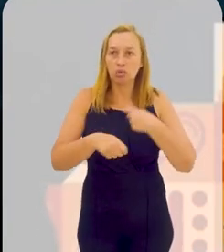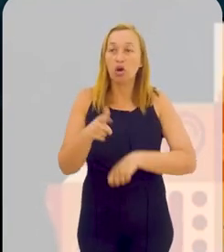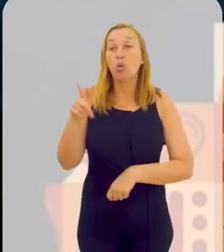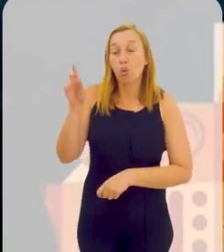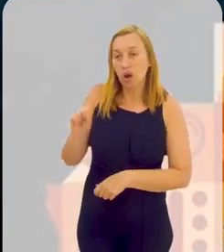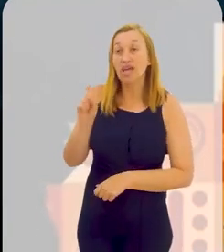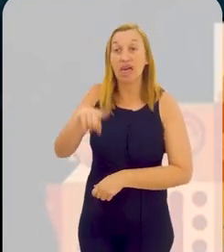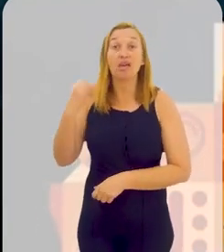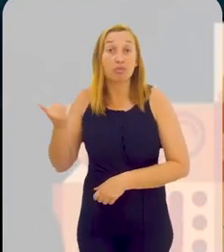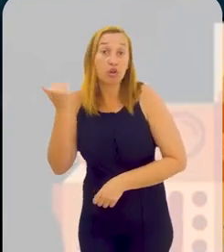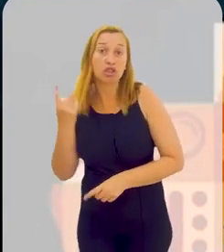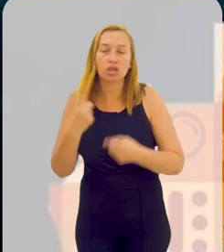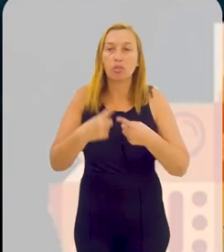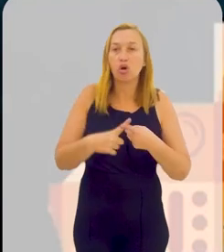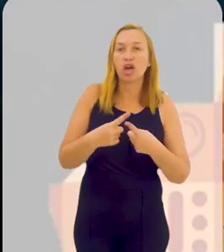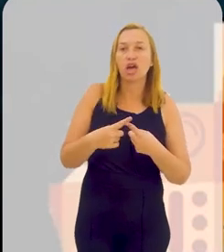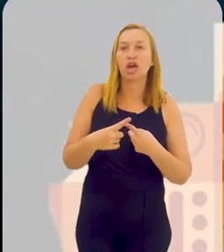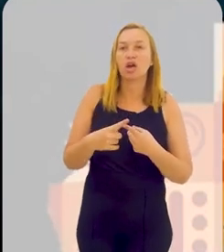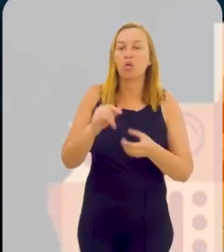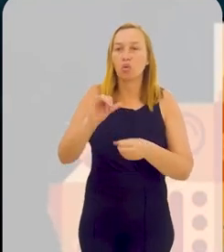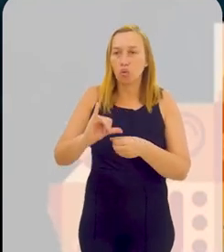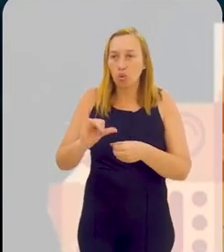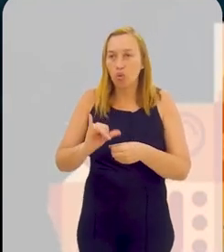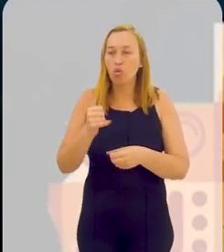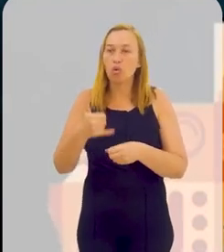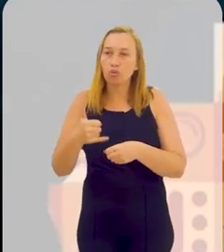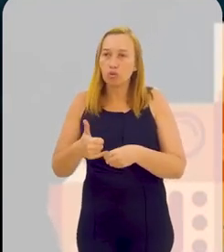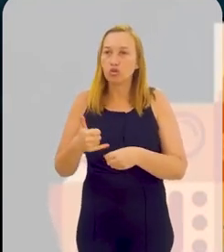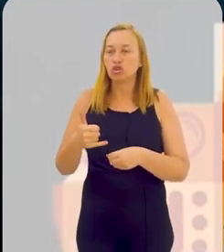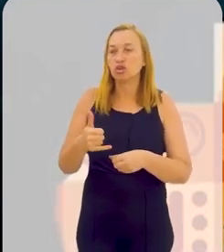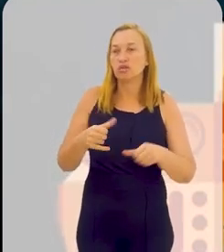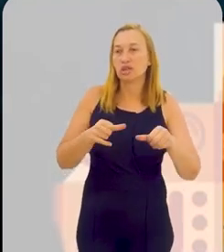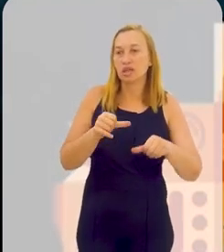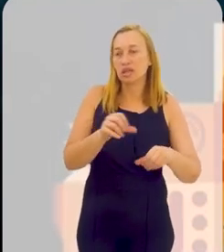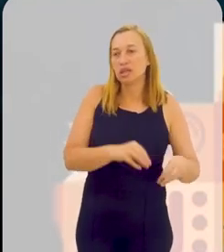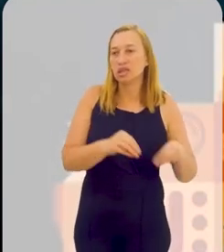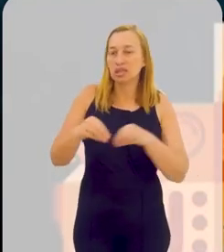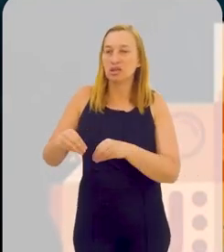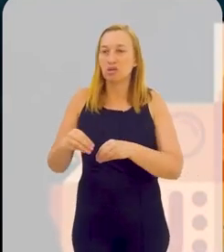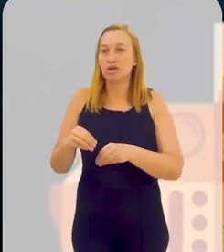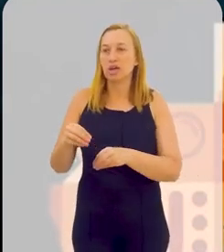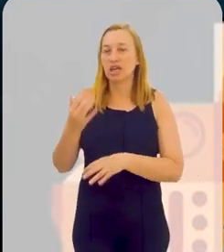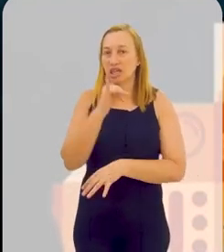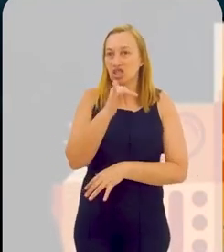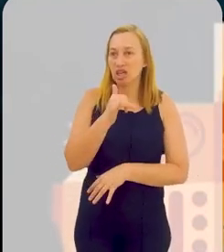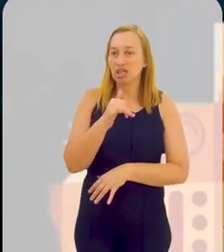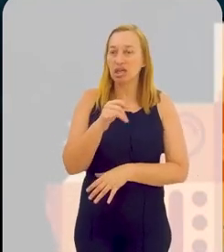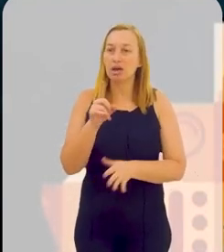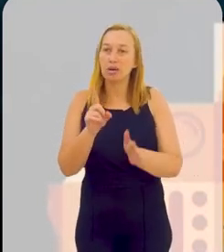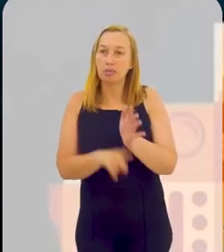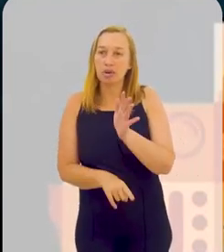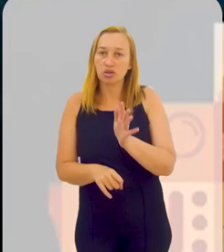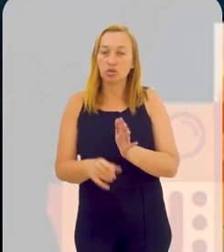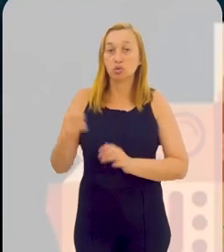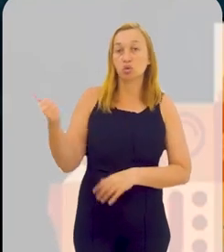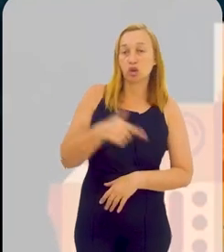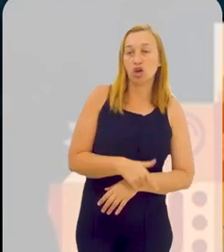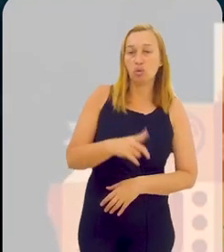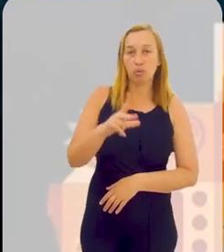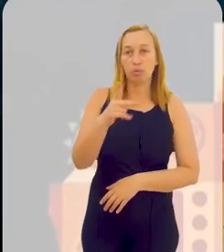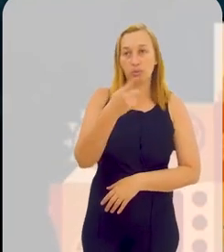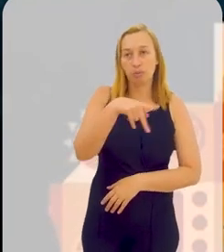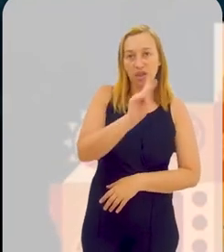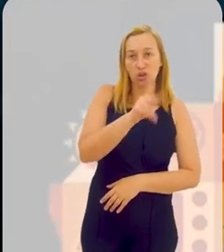na economia. O gás é muito importante porque ele é um combustível da transição energética, ele emite menos, né, que o